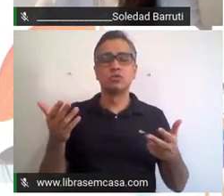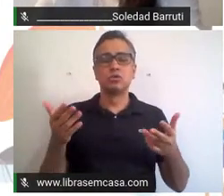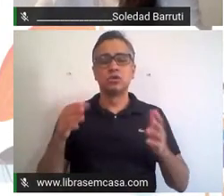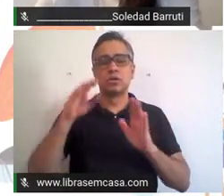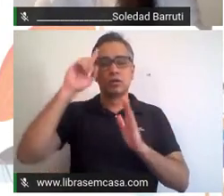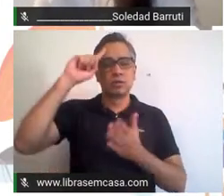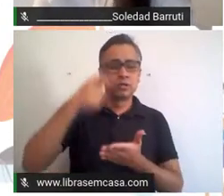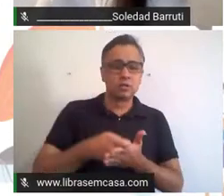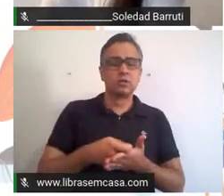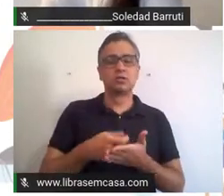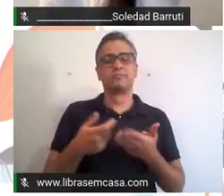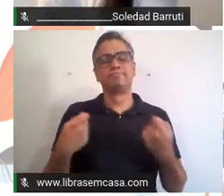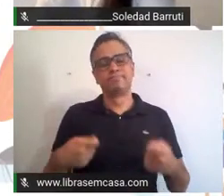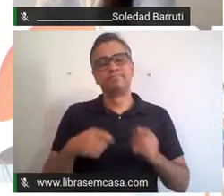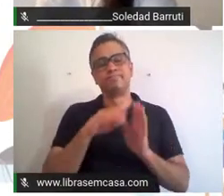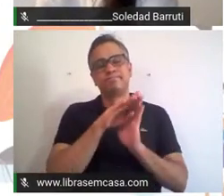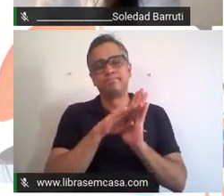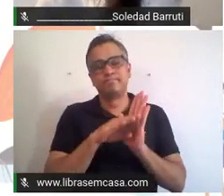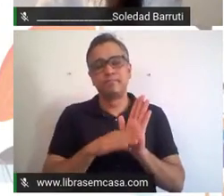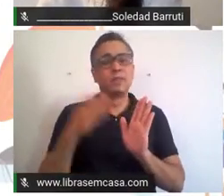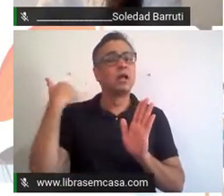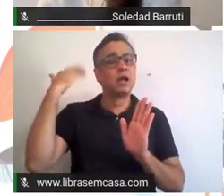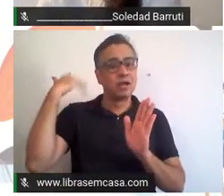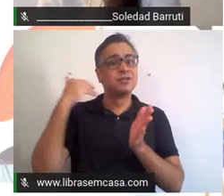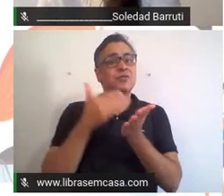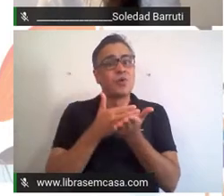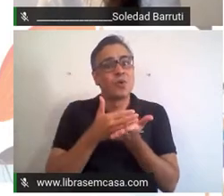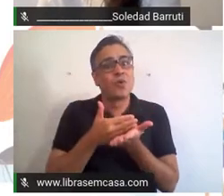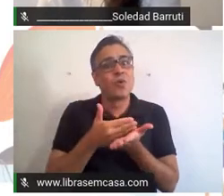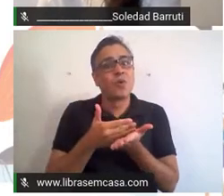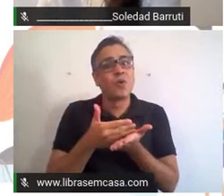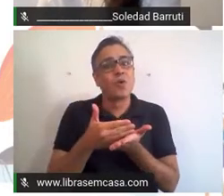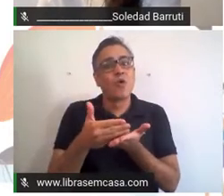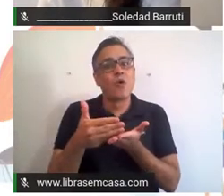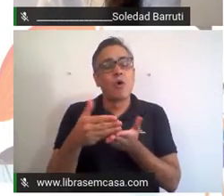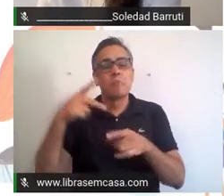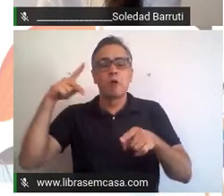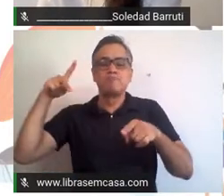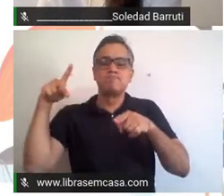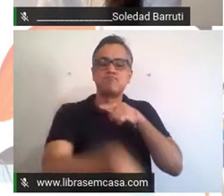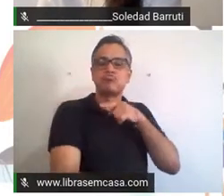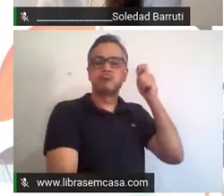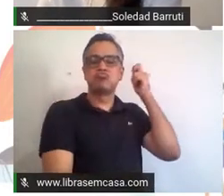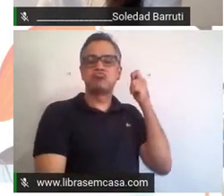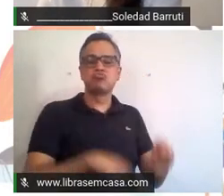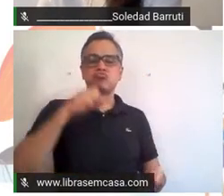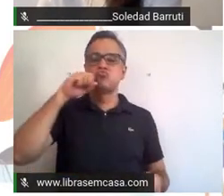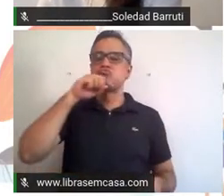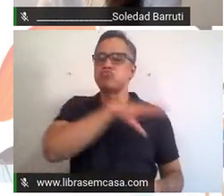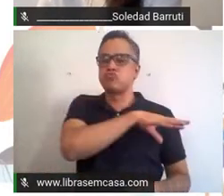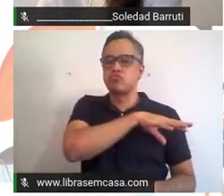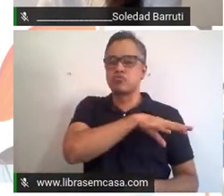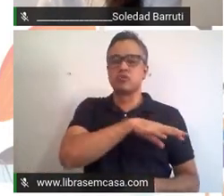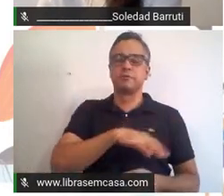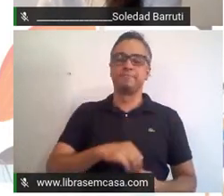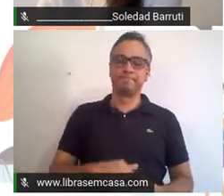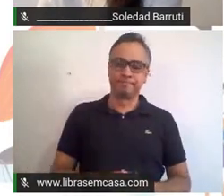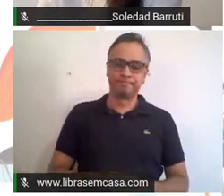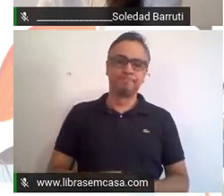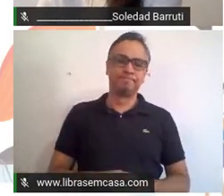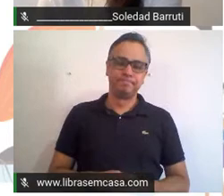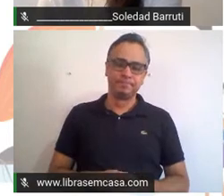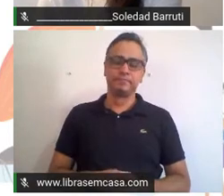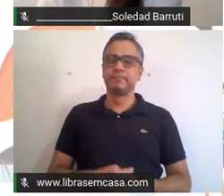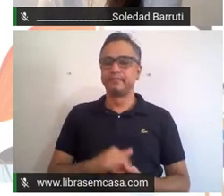havíamos começado a trilhar e que foram interrompidas de uma maneira brusca e profunda. Por exemplo, a questão